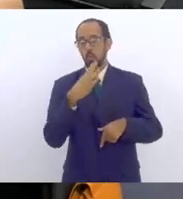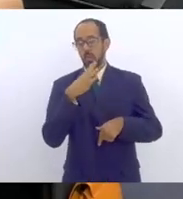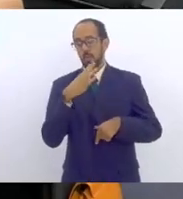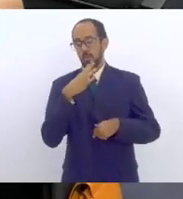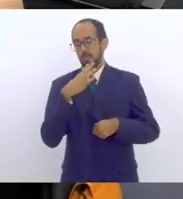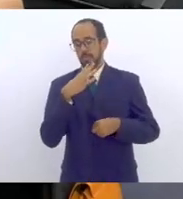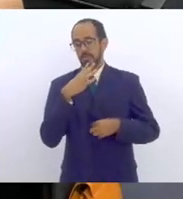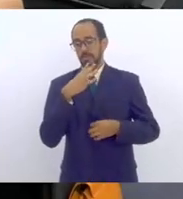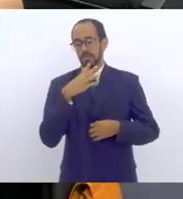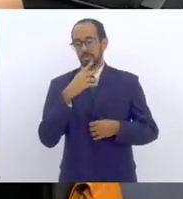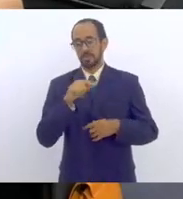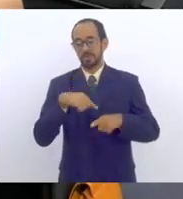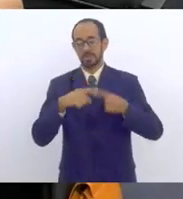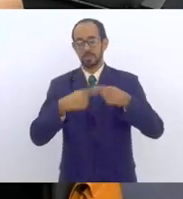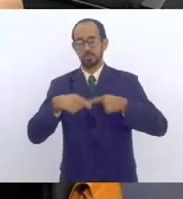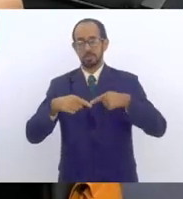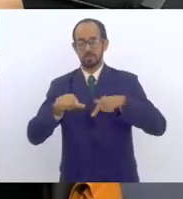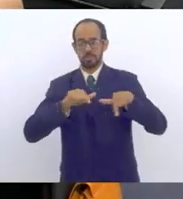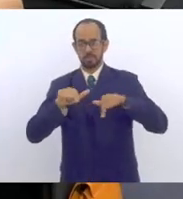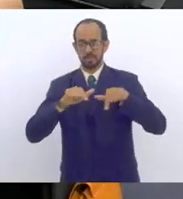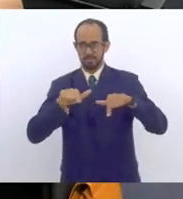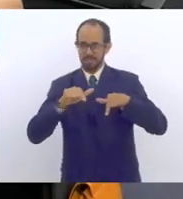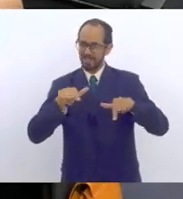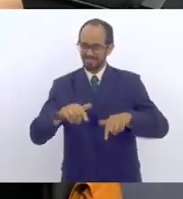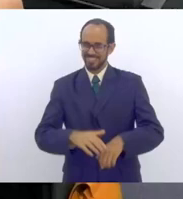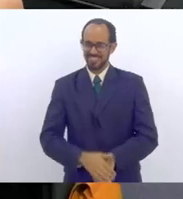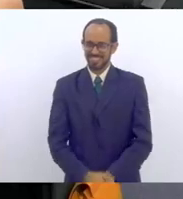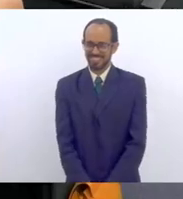do beberejo depois do trabalho né